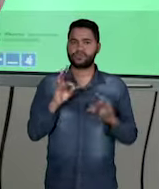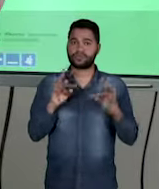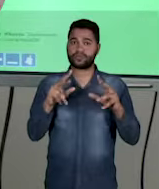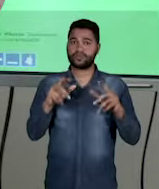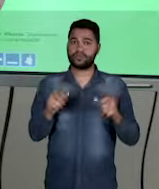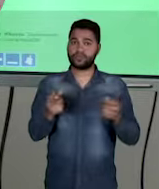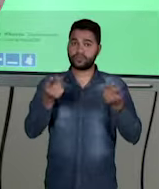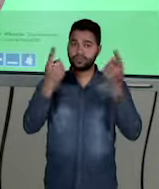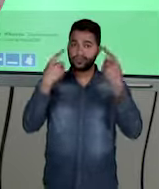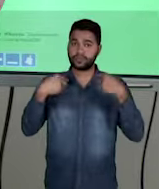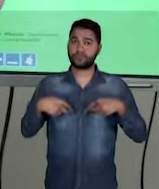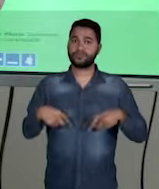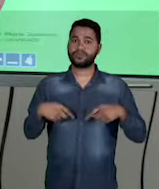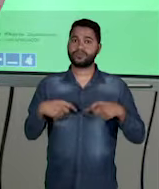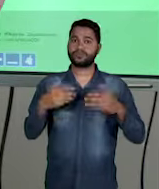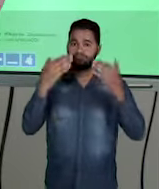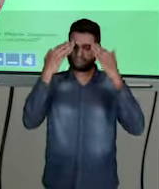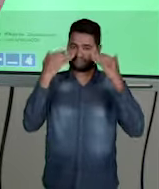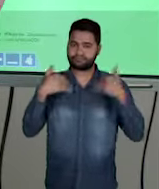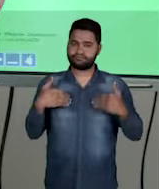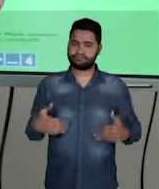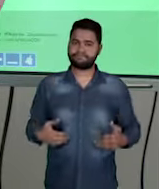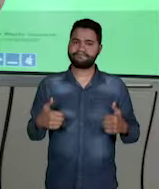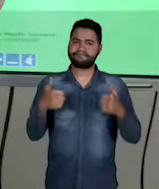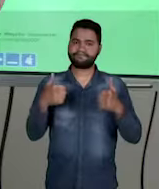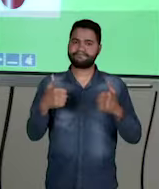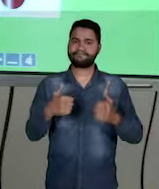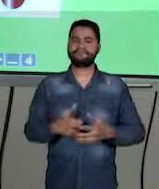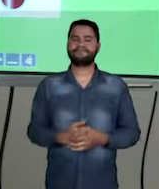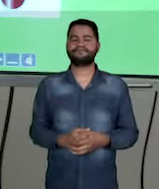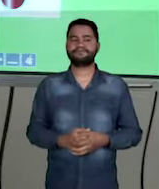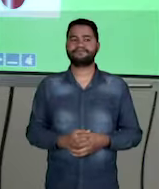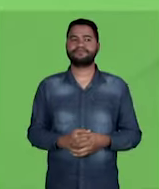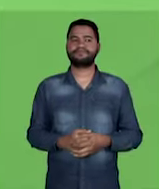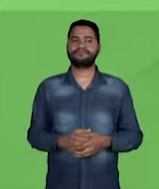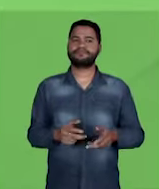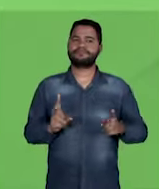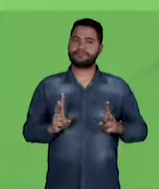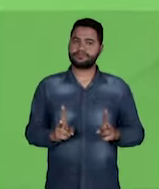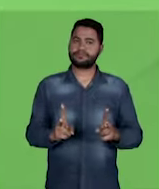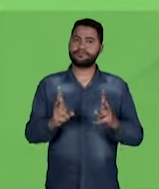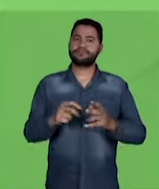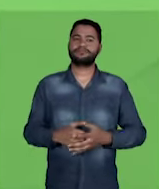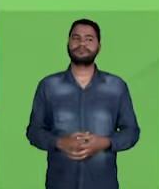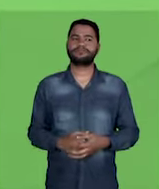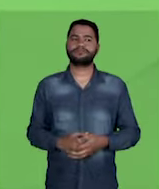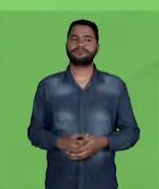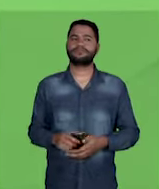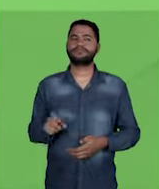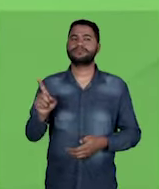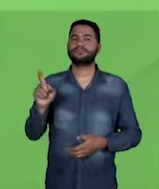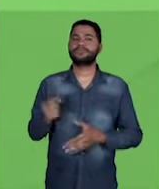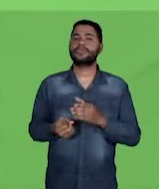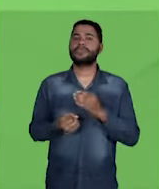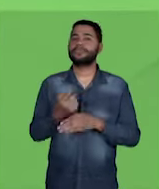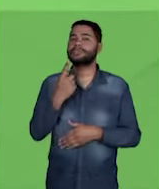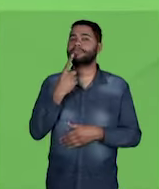nosso corpo, ok? Vamos dar sequência aqui. E o que forma esse